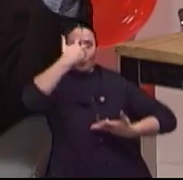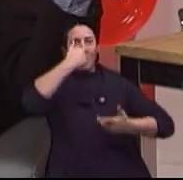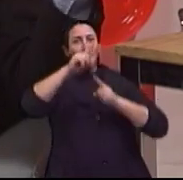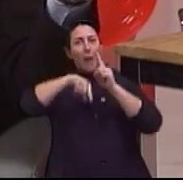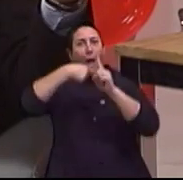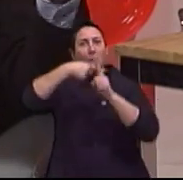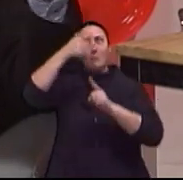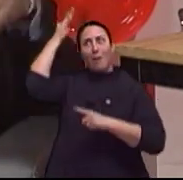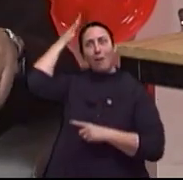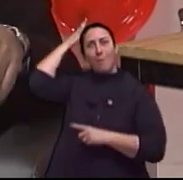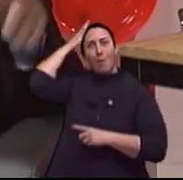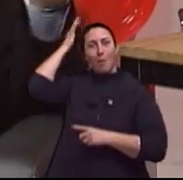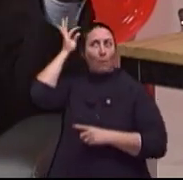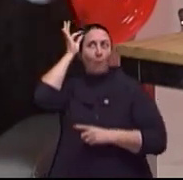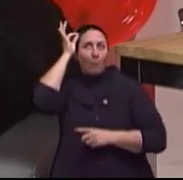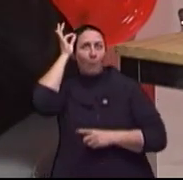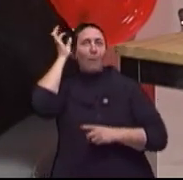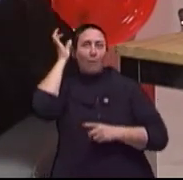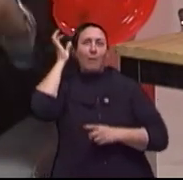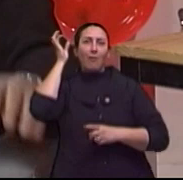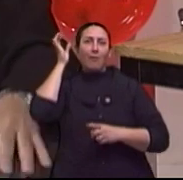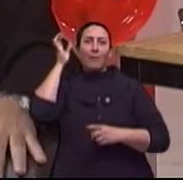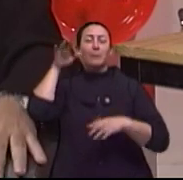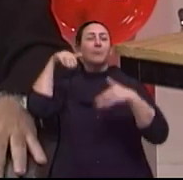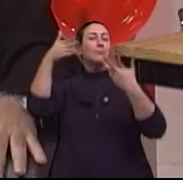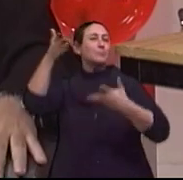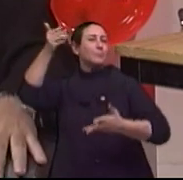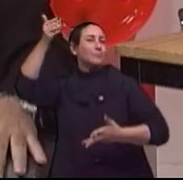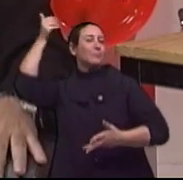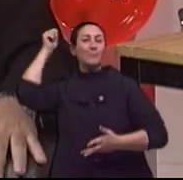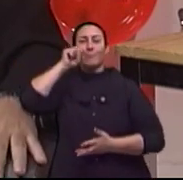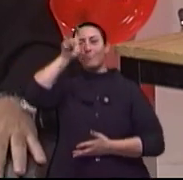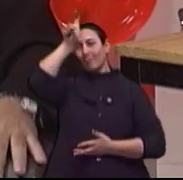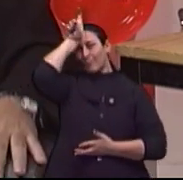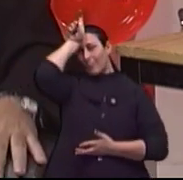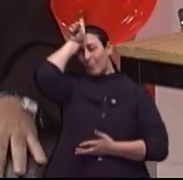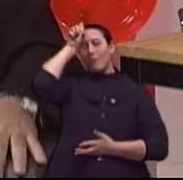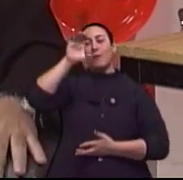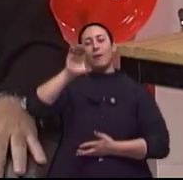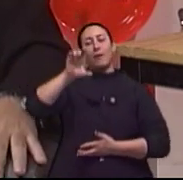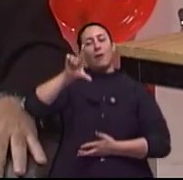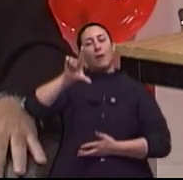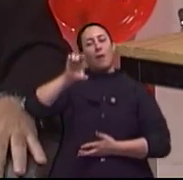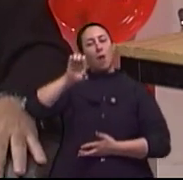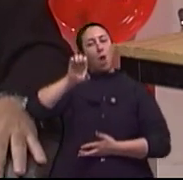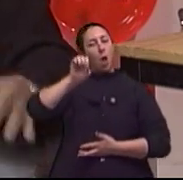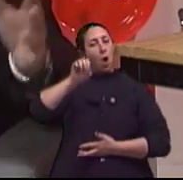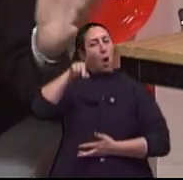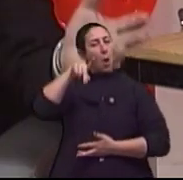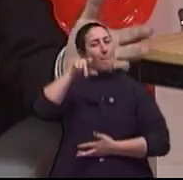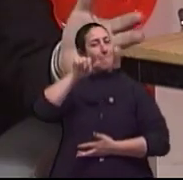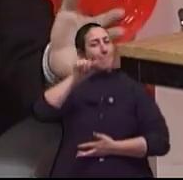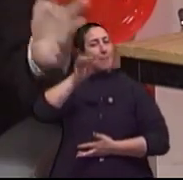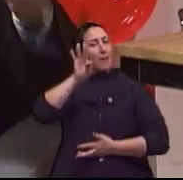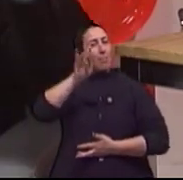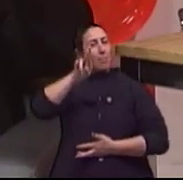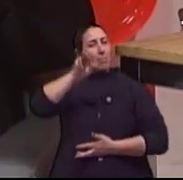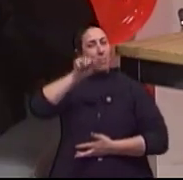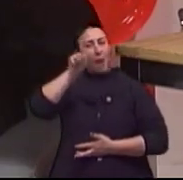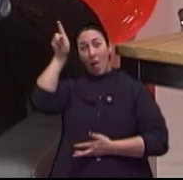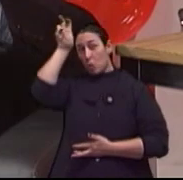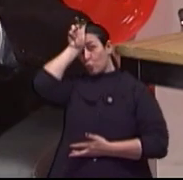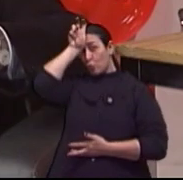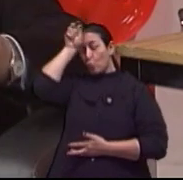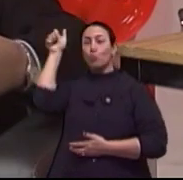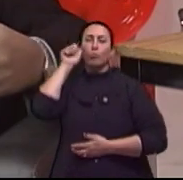na milênios atrás a deusa Cleópatra uma das grandes eh Plus que ela tinha na sua